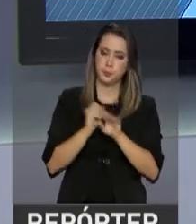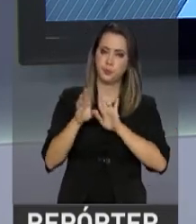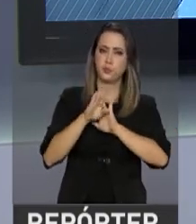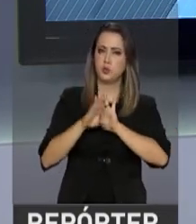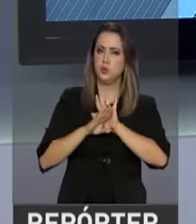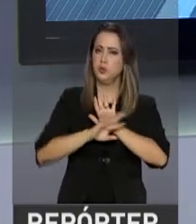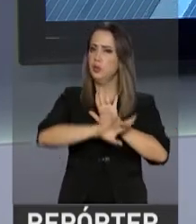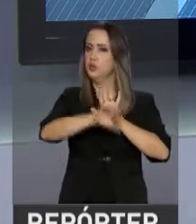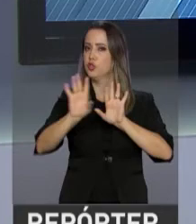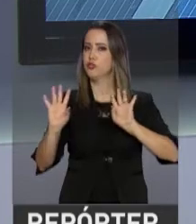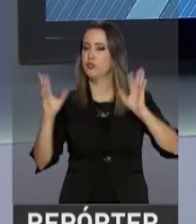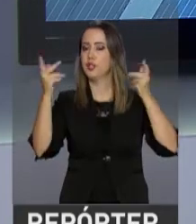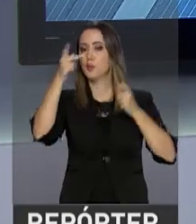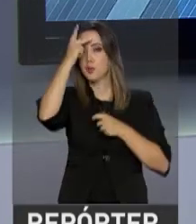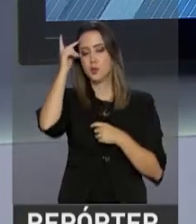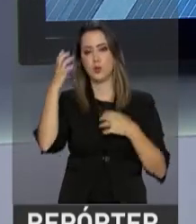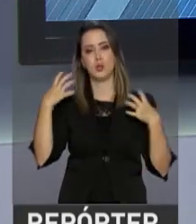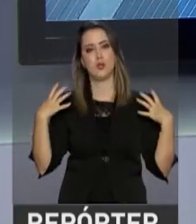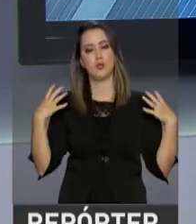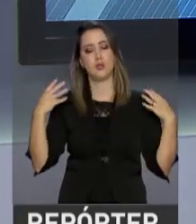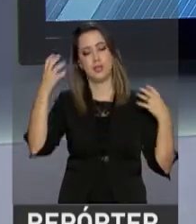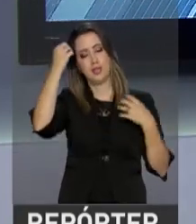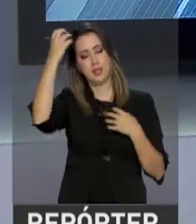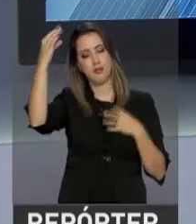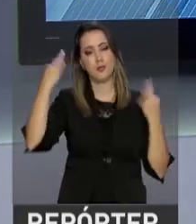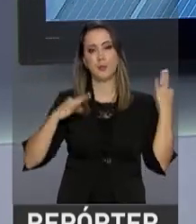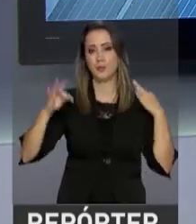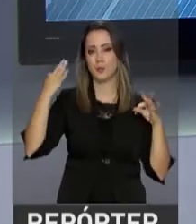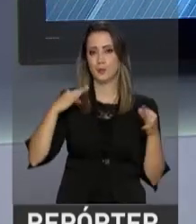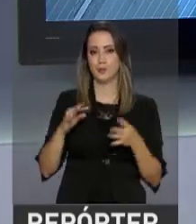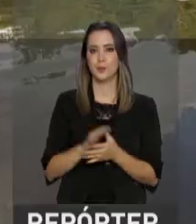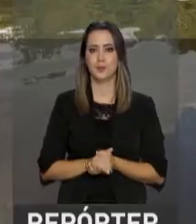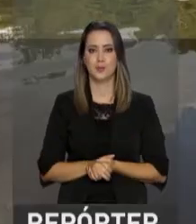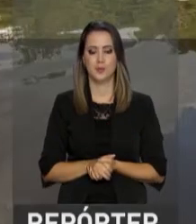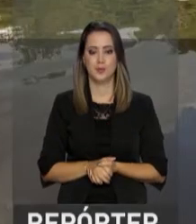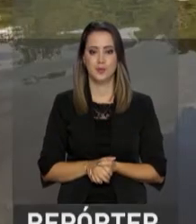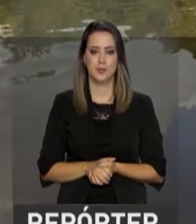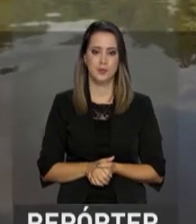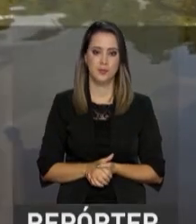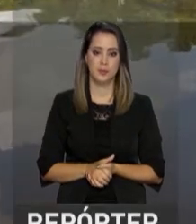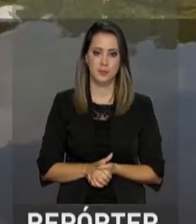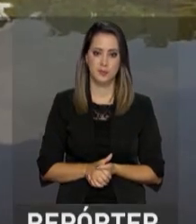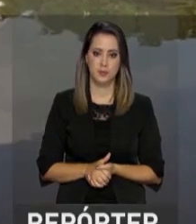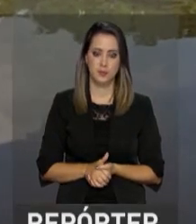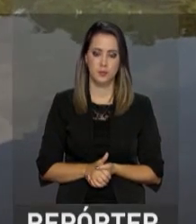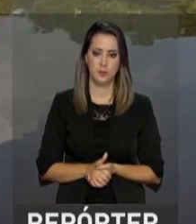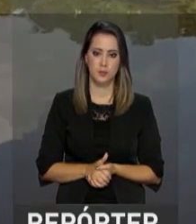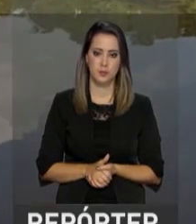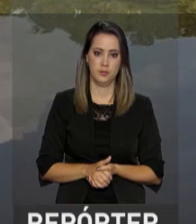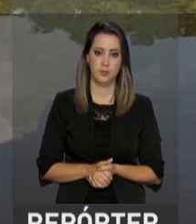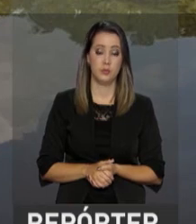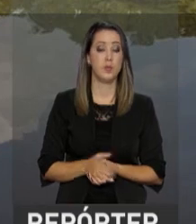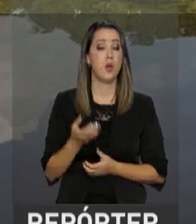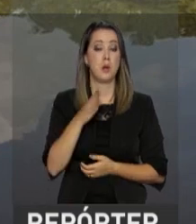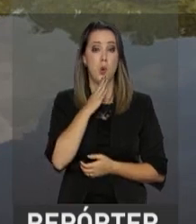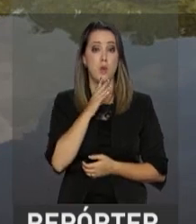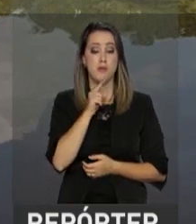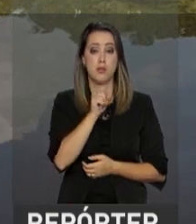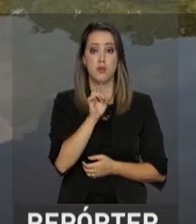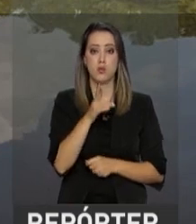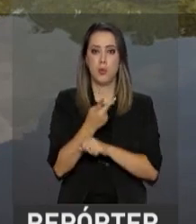todos os perfis de viajantes em todas as regiões do país para ter acesso basta